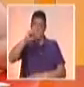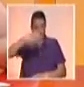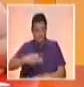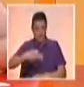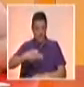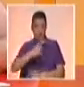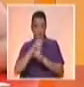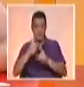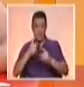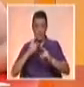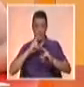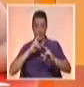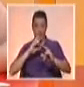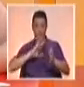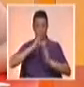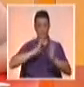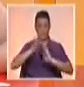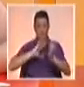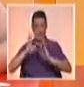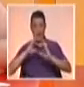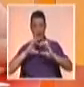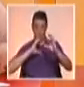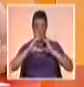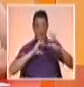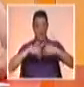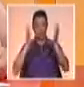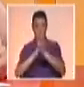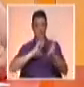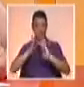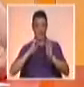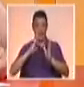casa é a criança também... É importante que os pais também aprendam a comunicar com elas através da